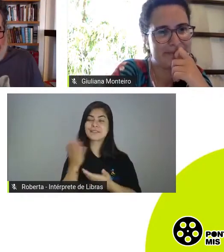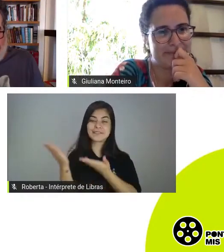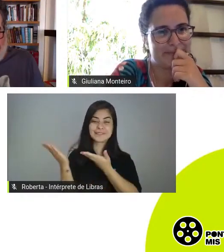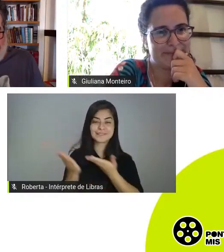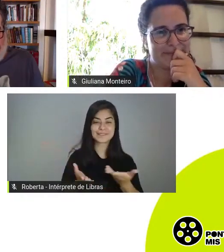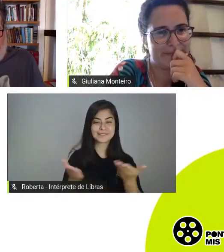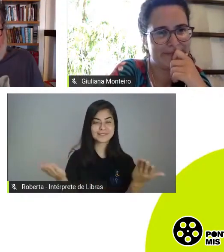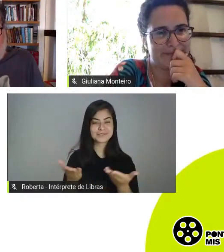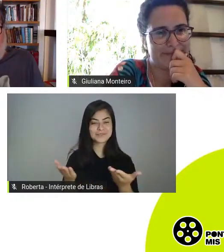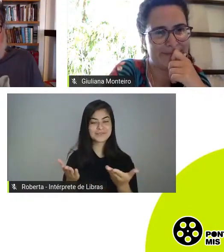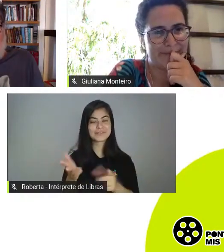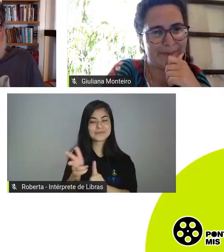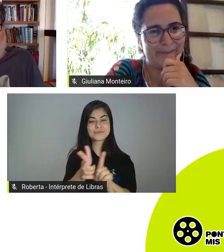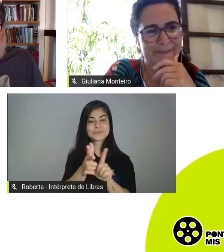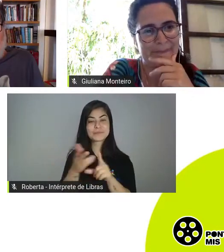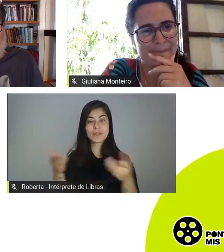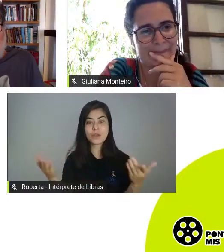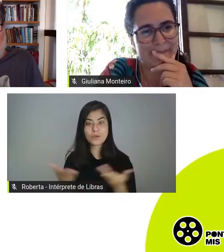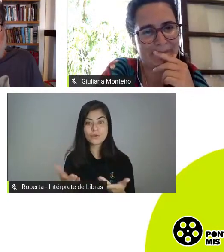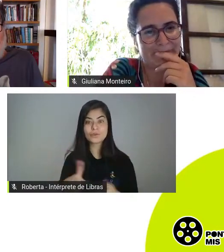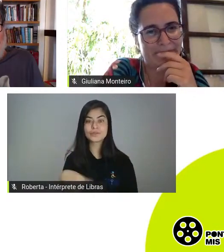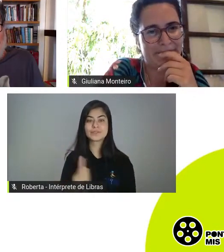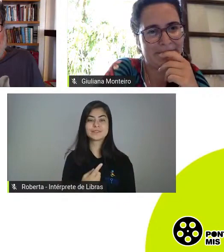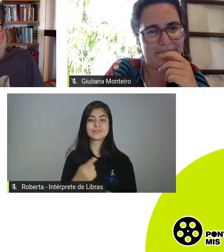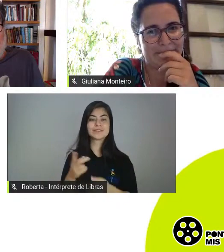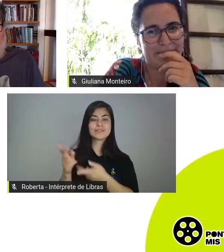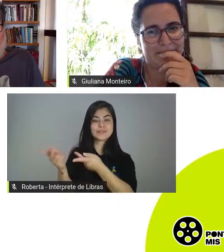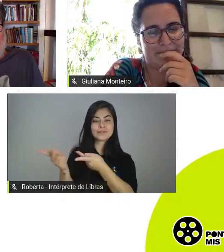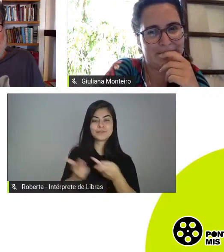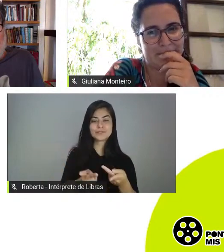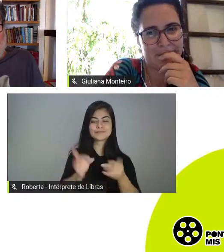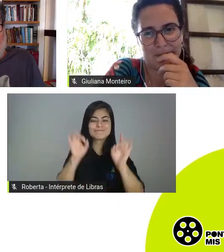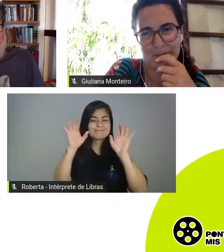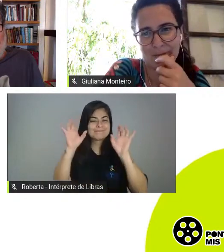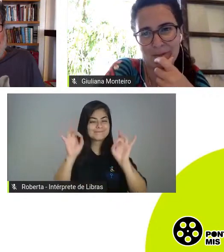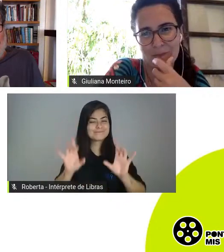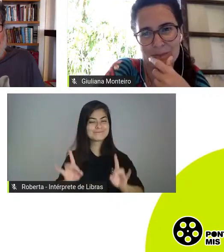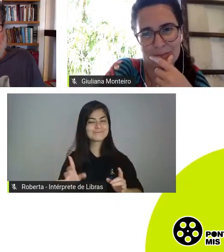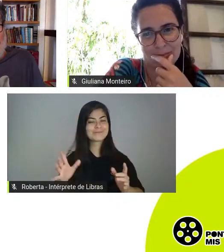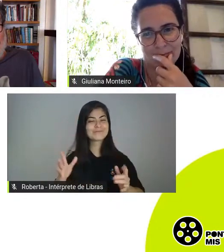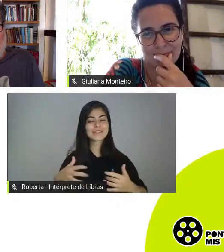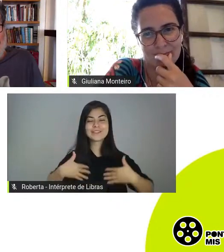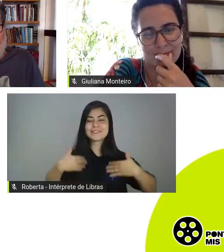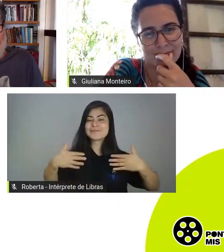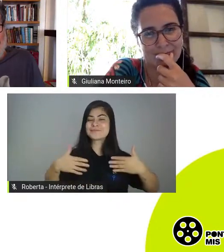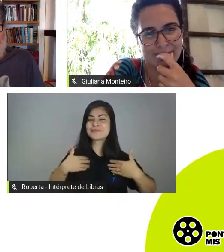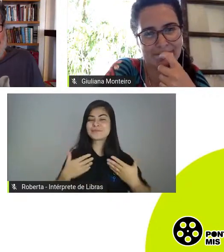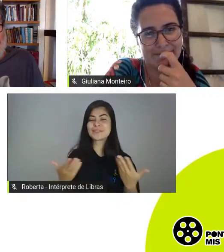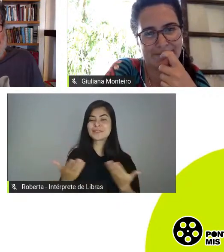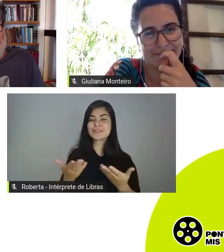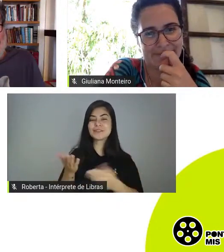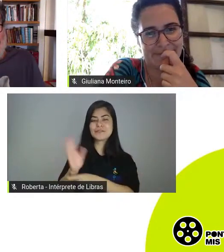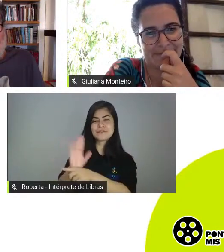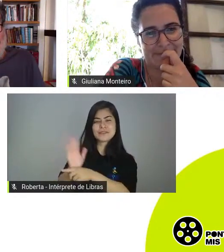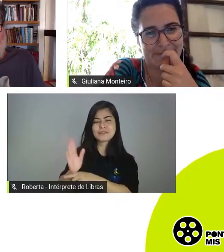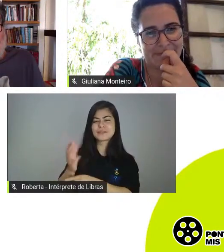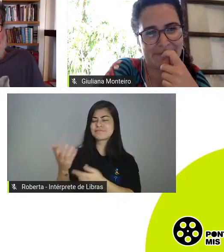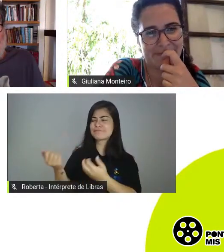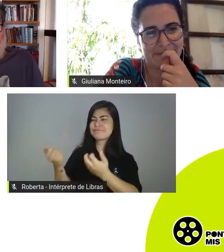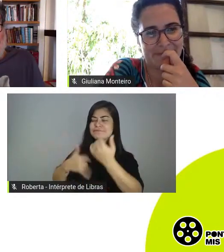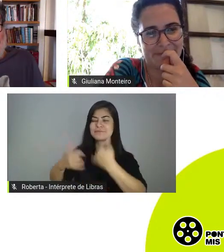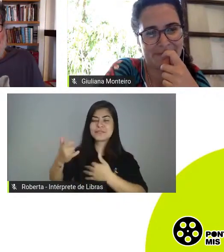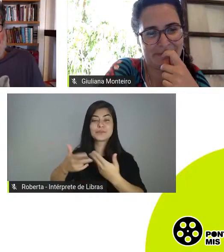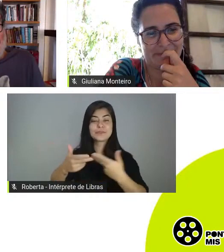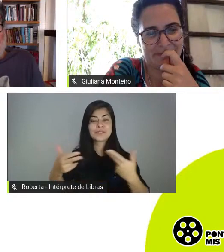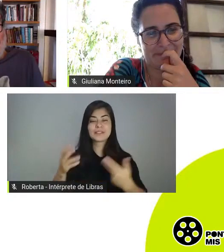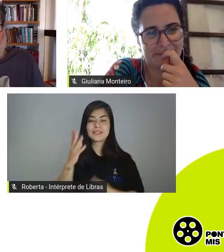hoje nosso convidado especialíssimo, que vai trazer esse clima nostálgico deste filme, vai falar muita coisa bacana para a gente também,